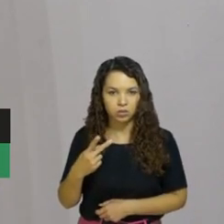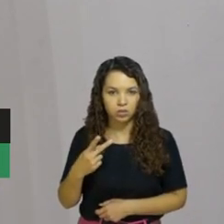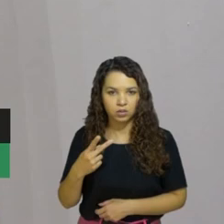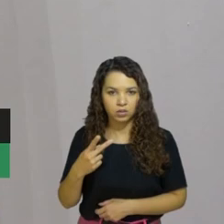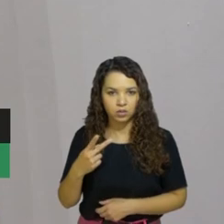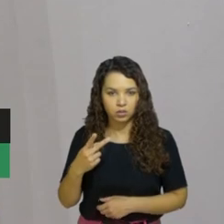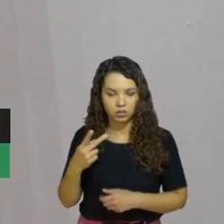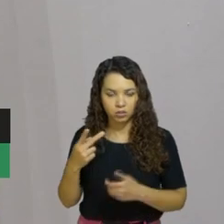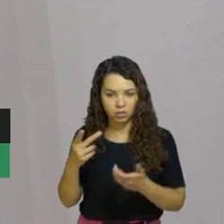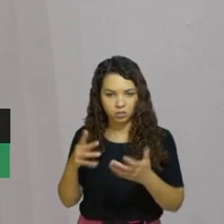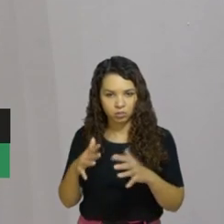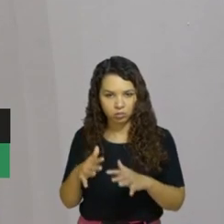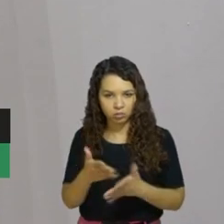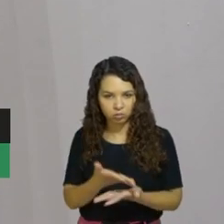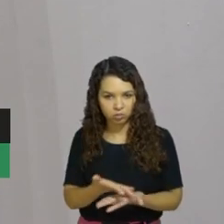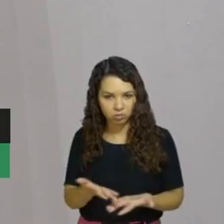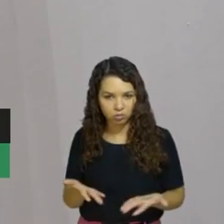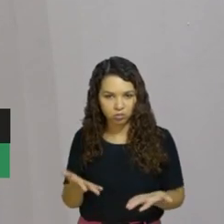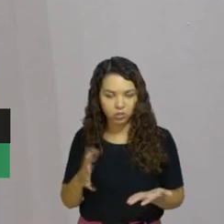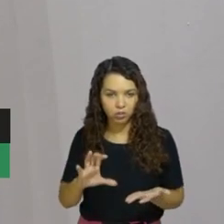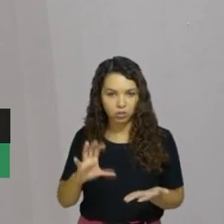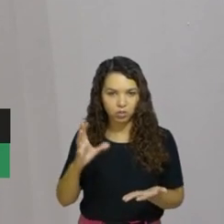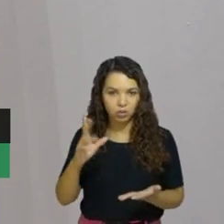do povo gaúcho?